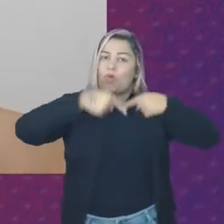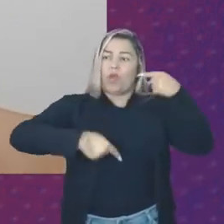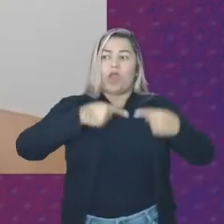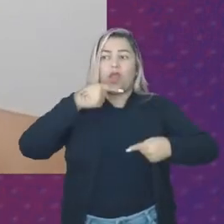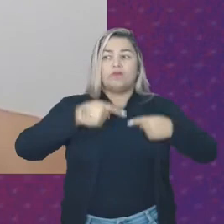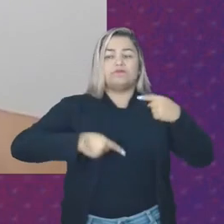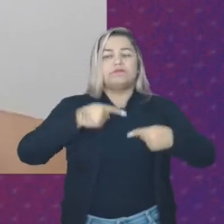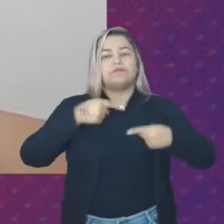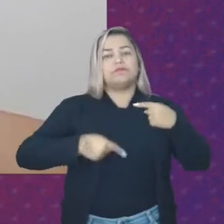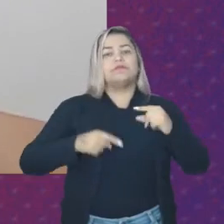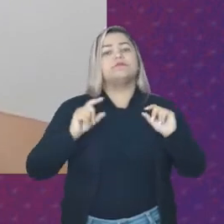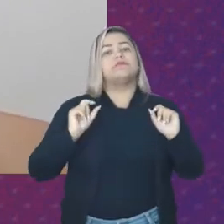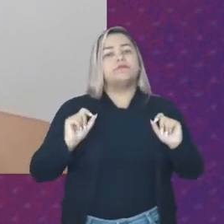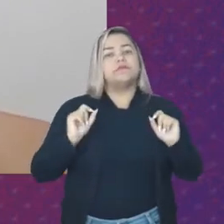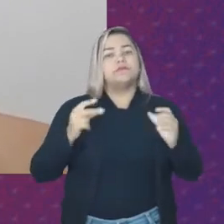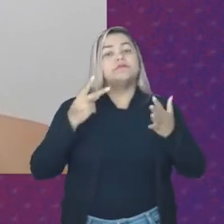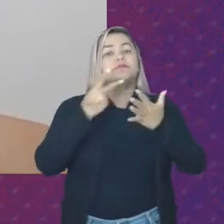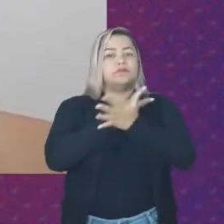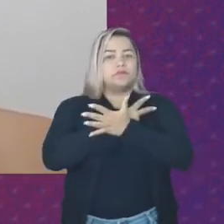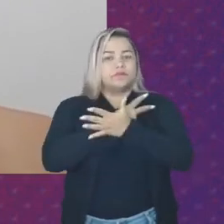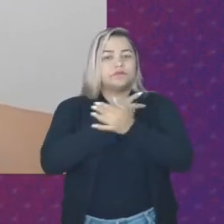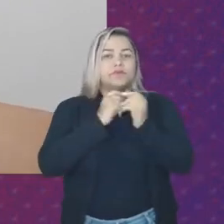isso fica um pouco